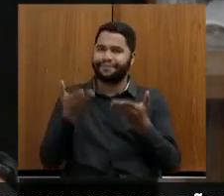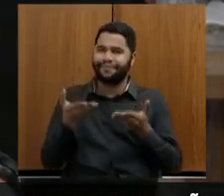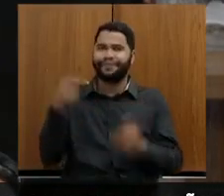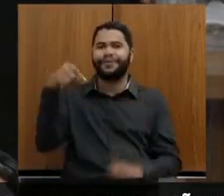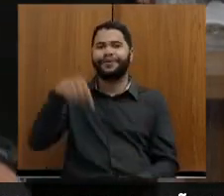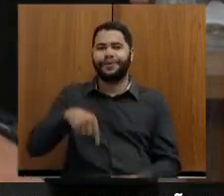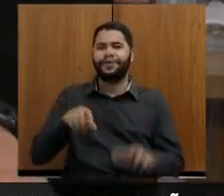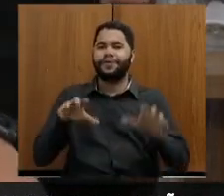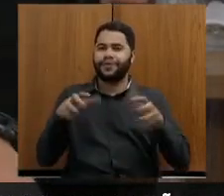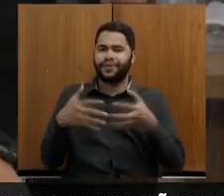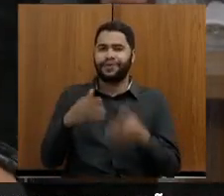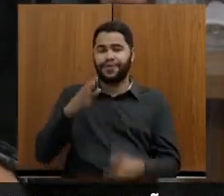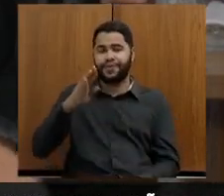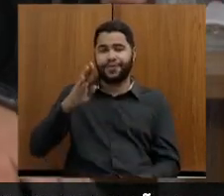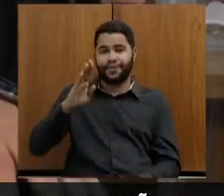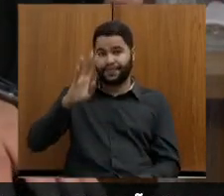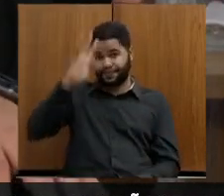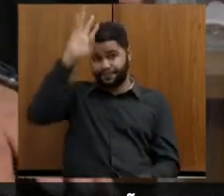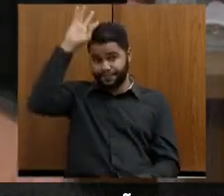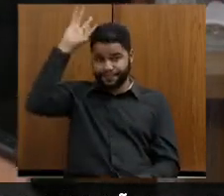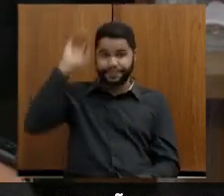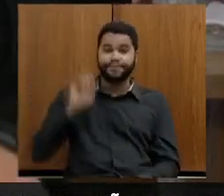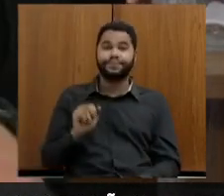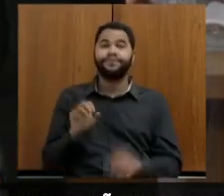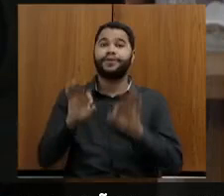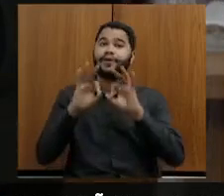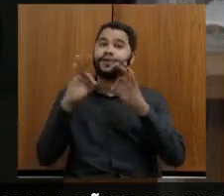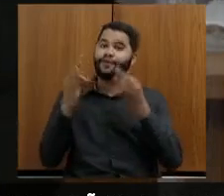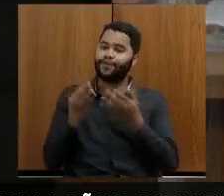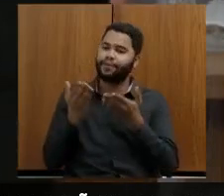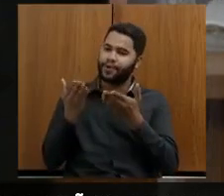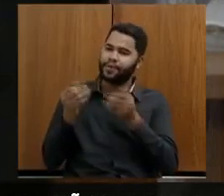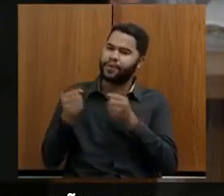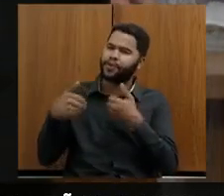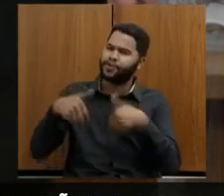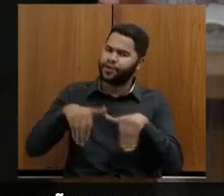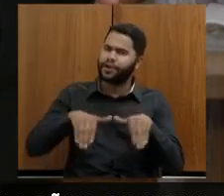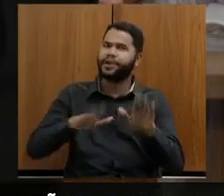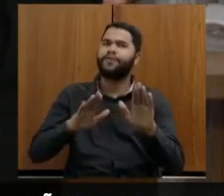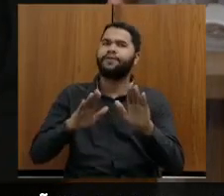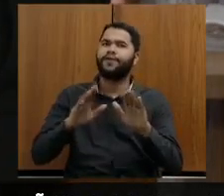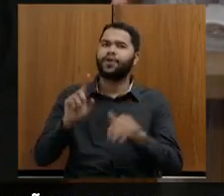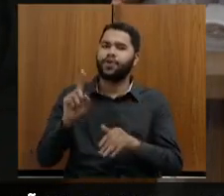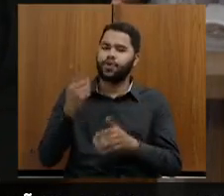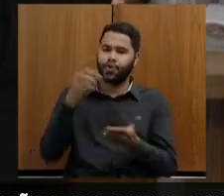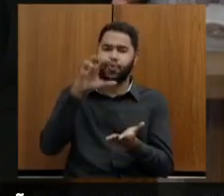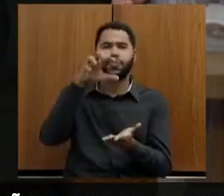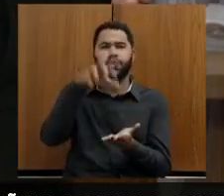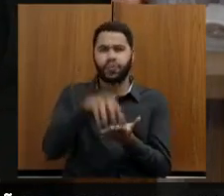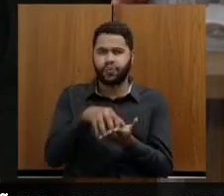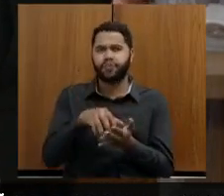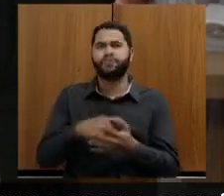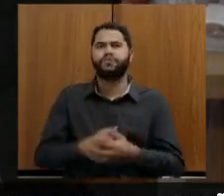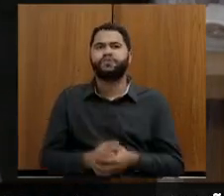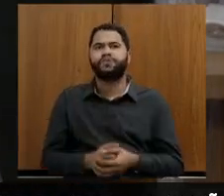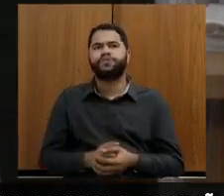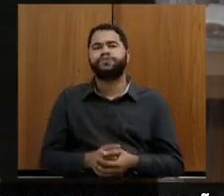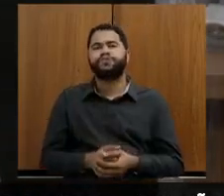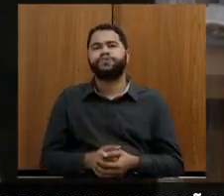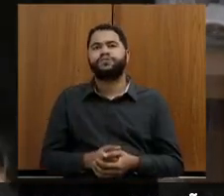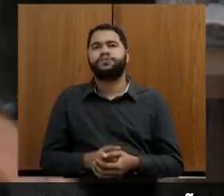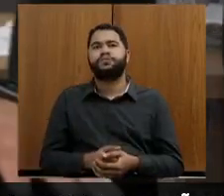na Corporação Enquanto isso a família do senhor pode levar um dos nossos quartéis